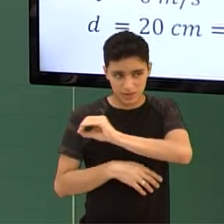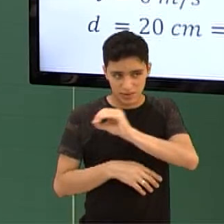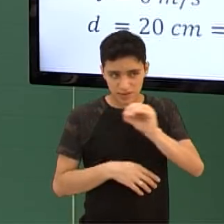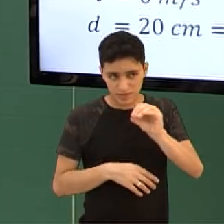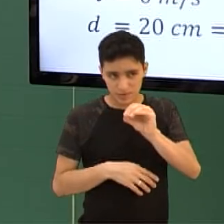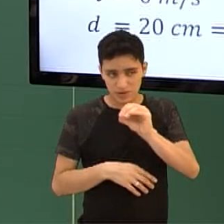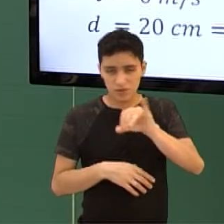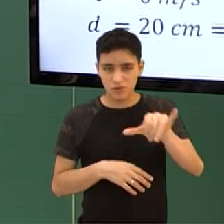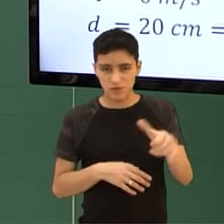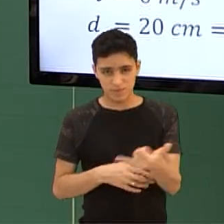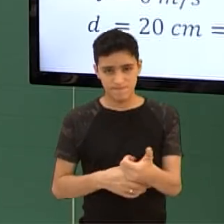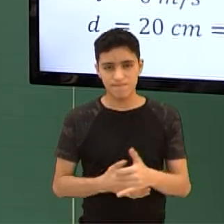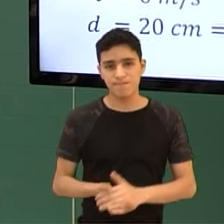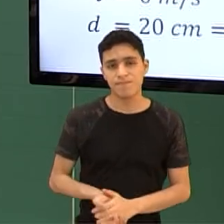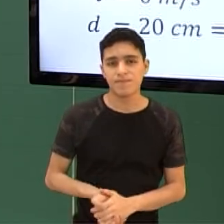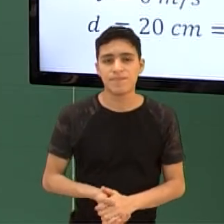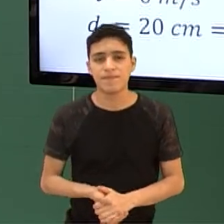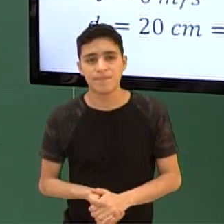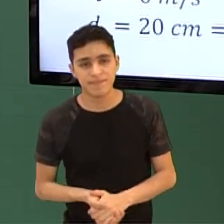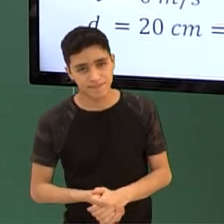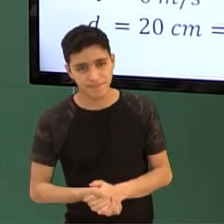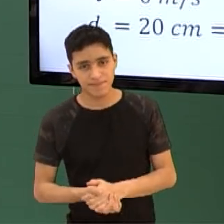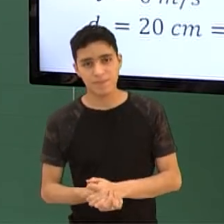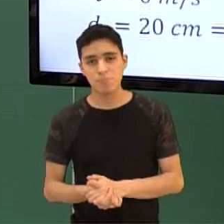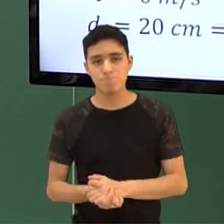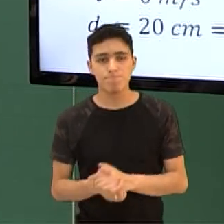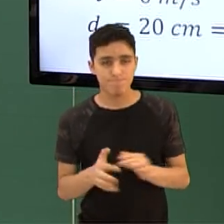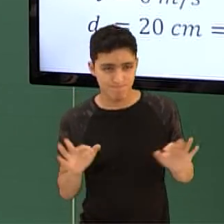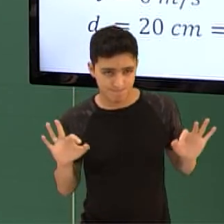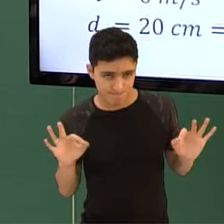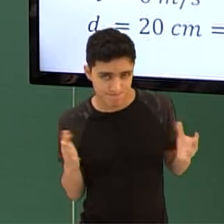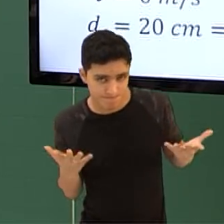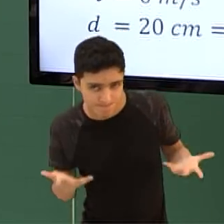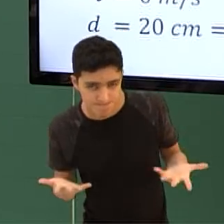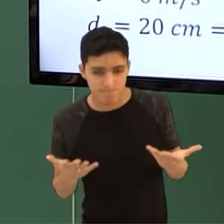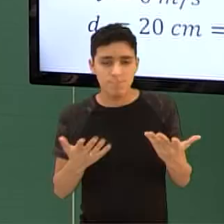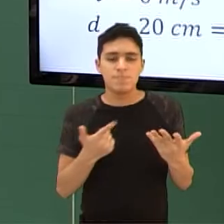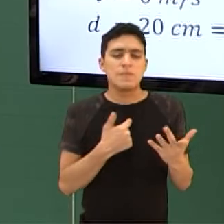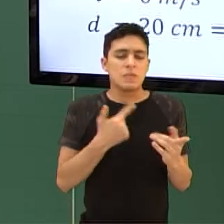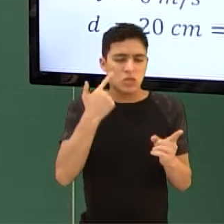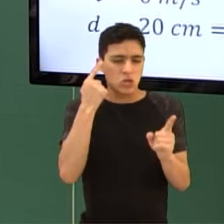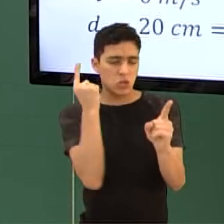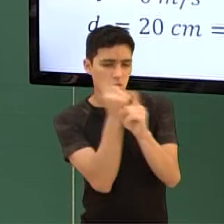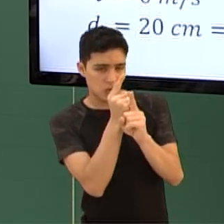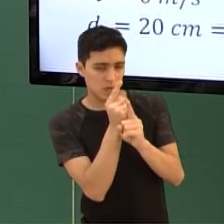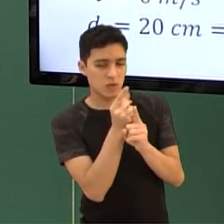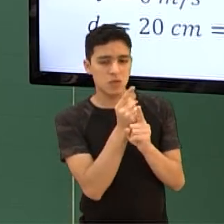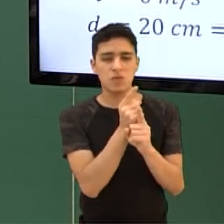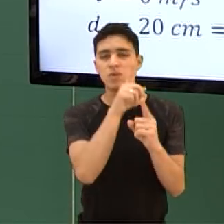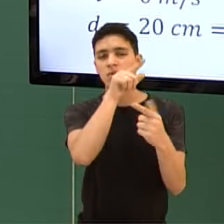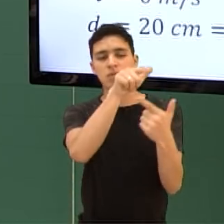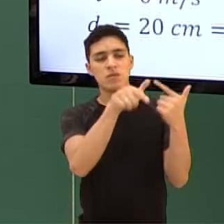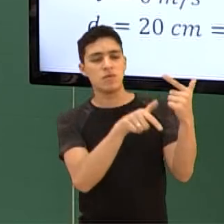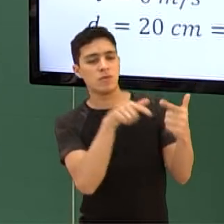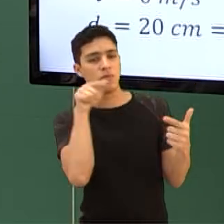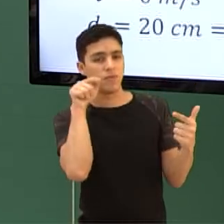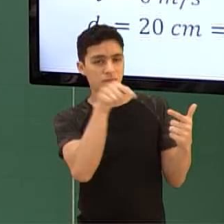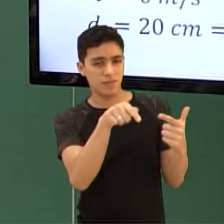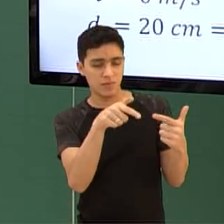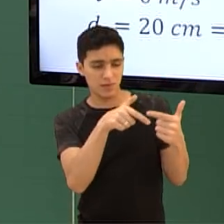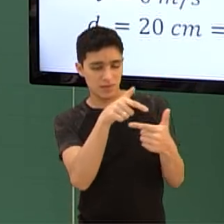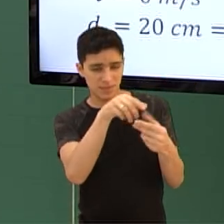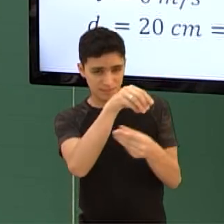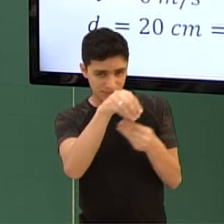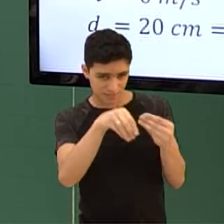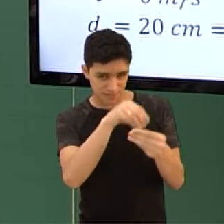1.800 Joule, certo? Então, eu achei o nosso trabalho